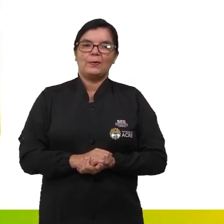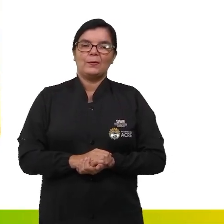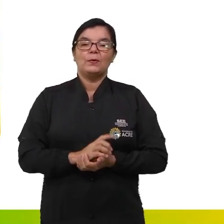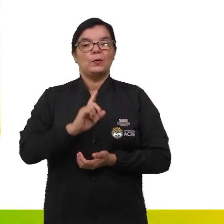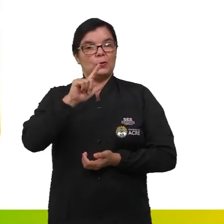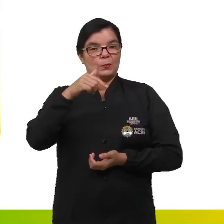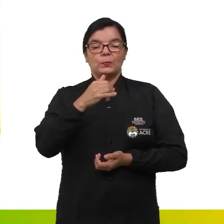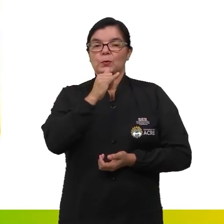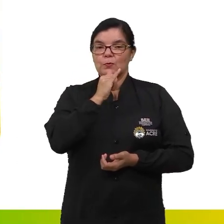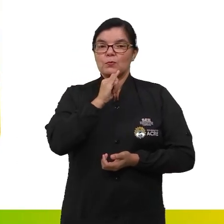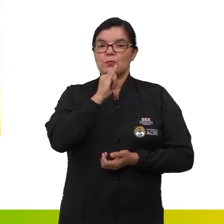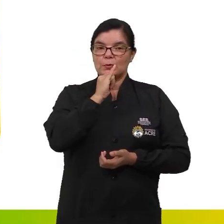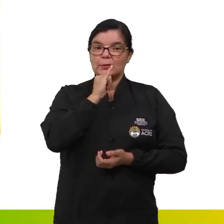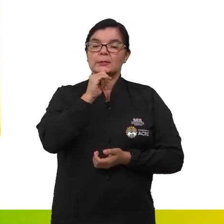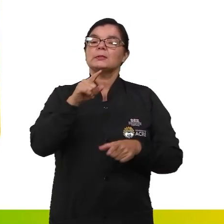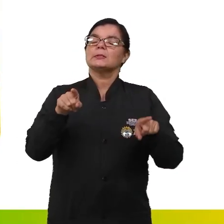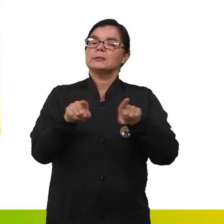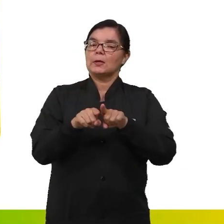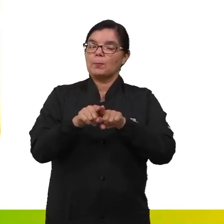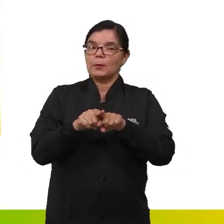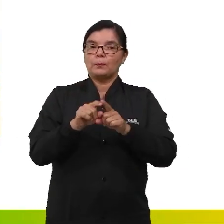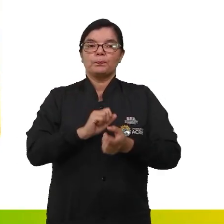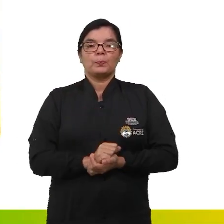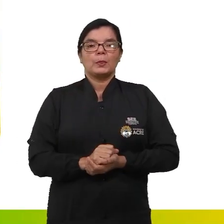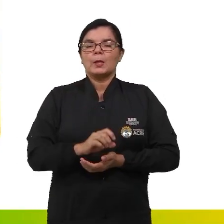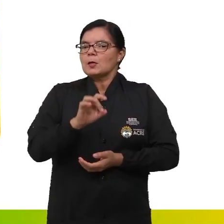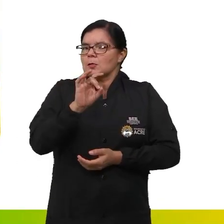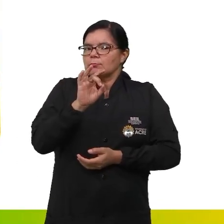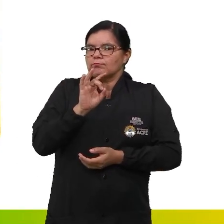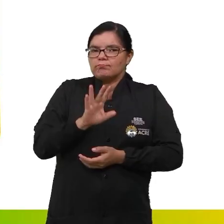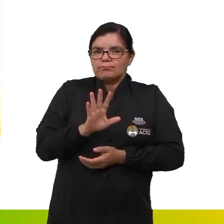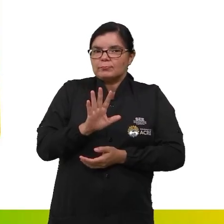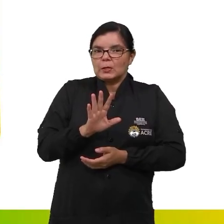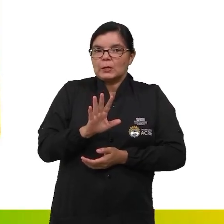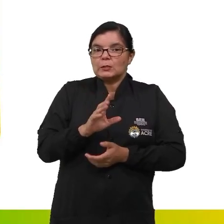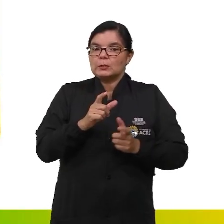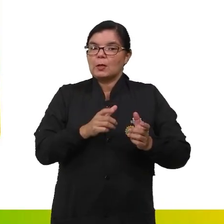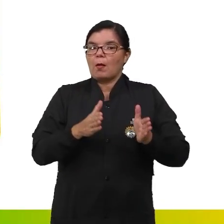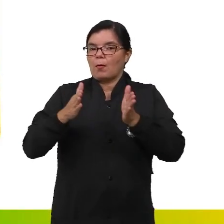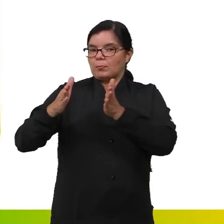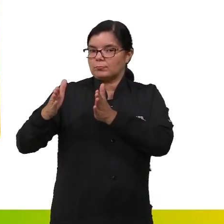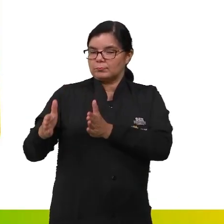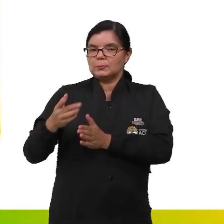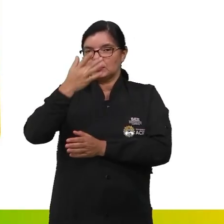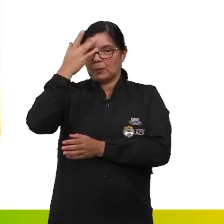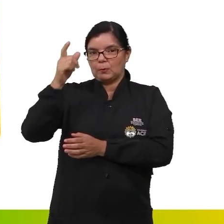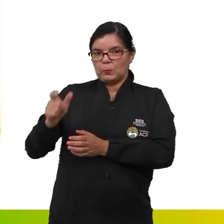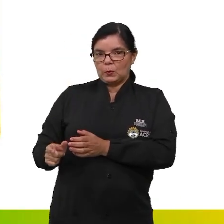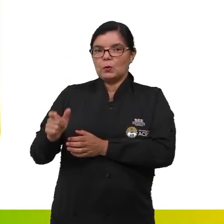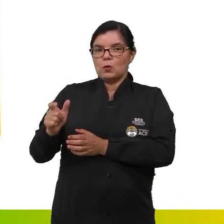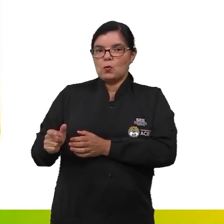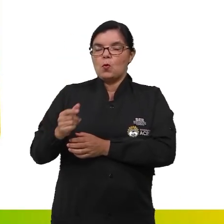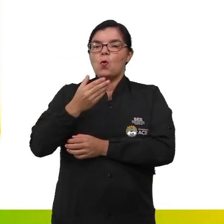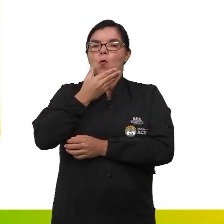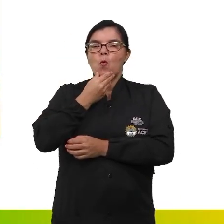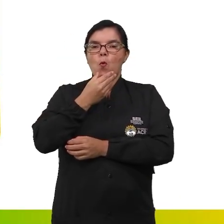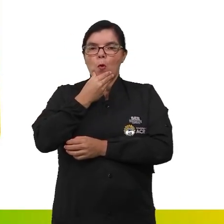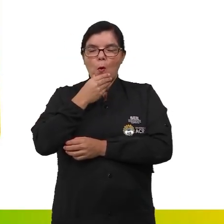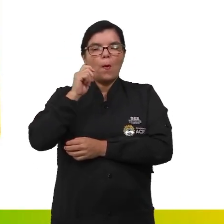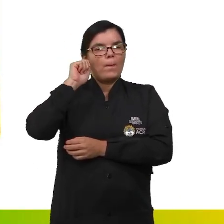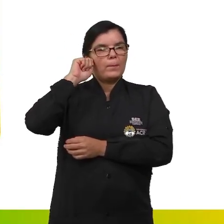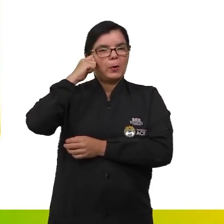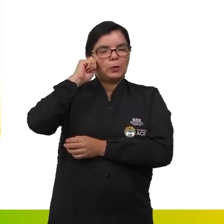um outro exemplo, que ele começa assim, ó. Não obstante, ao lado dele, a